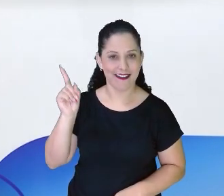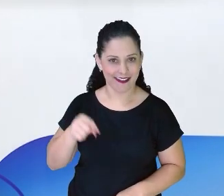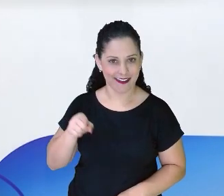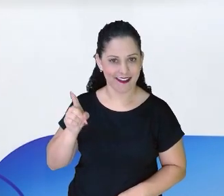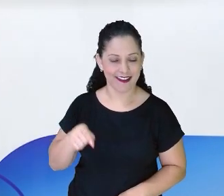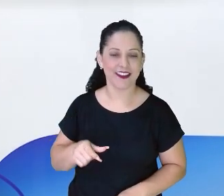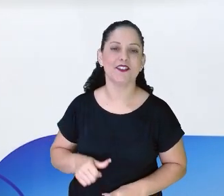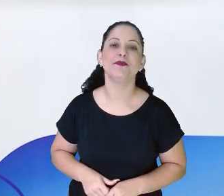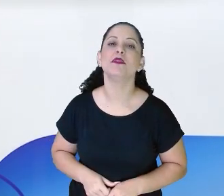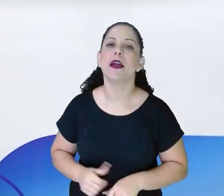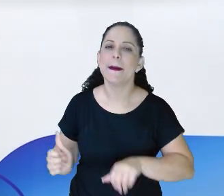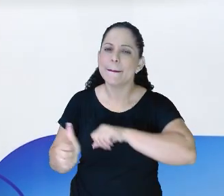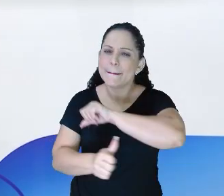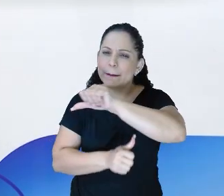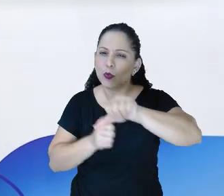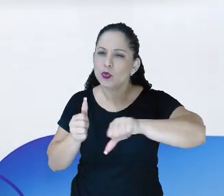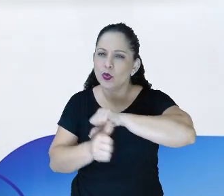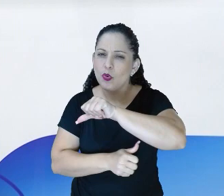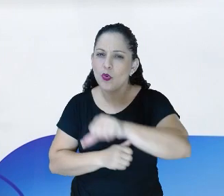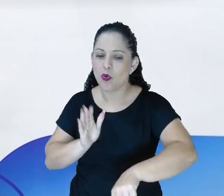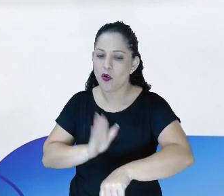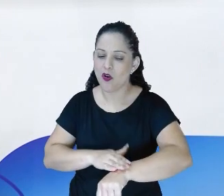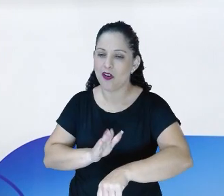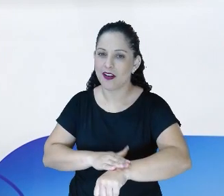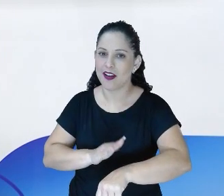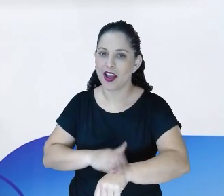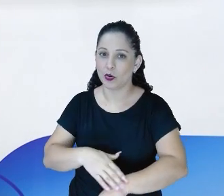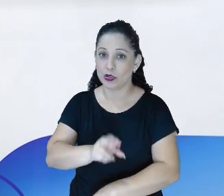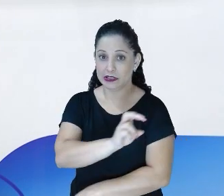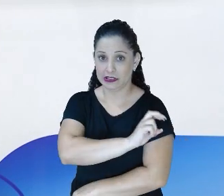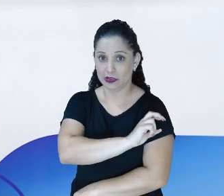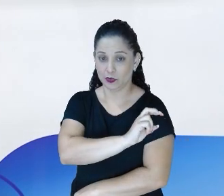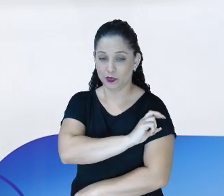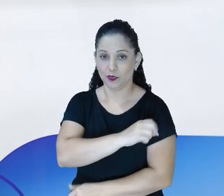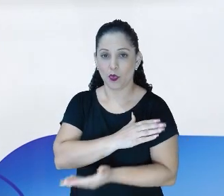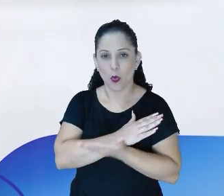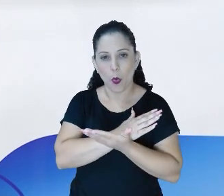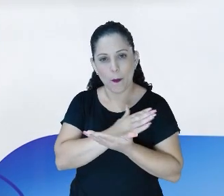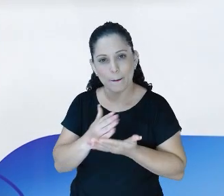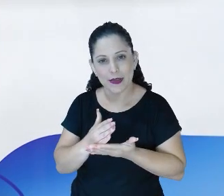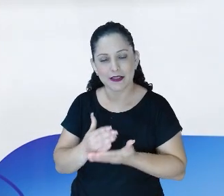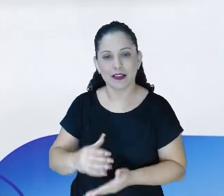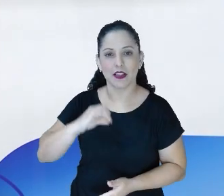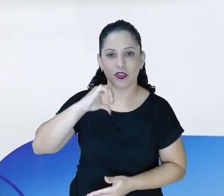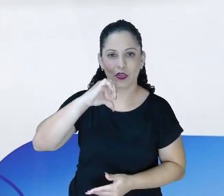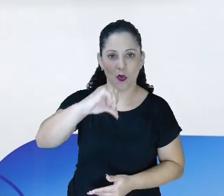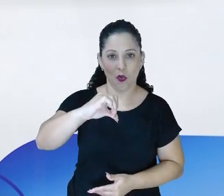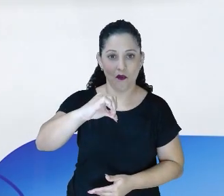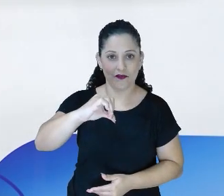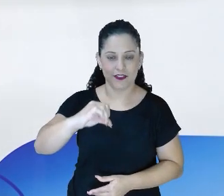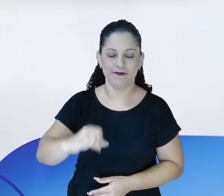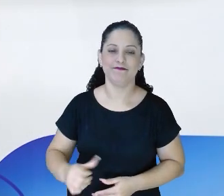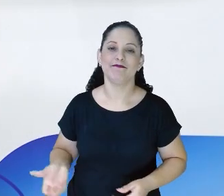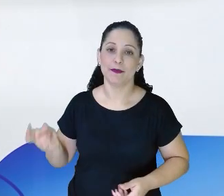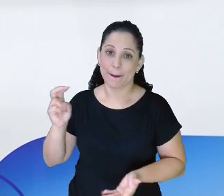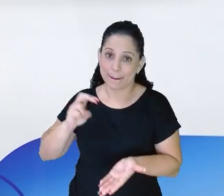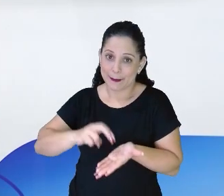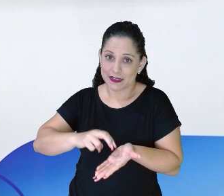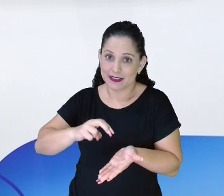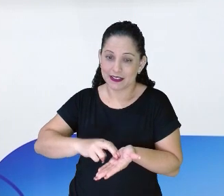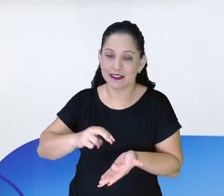22.3. A gente mudou um pouco de horário, né? As aulas do quinto ano estão começando às 9 horas, né? Além